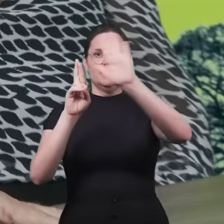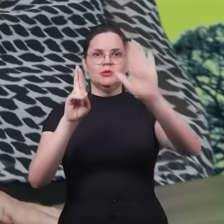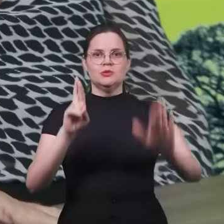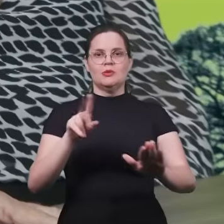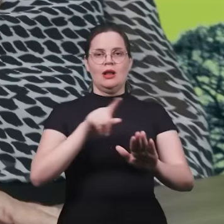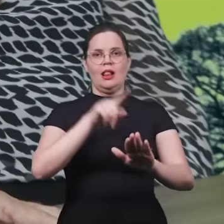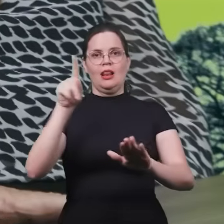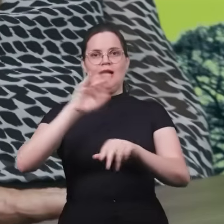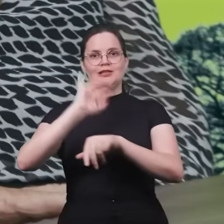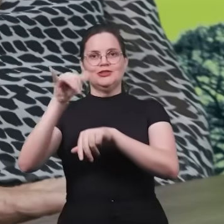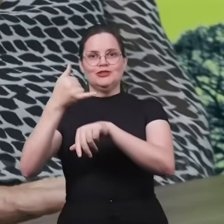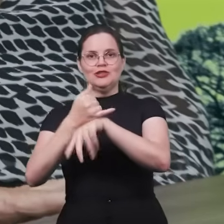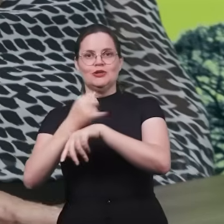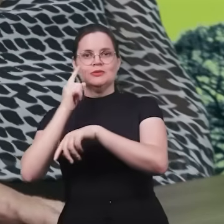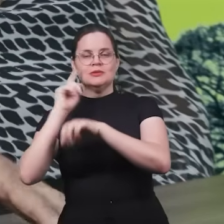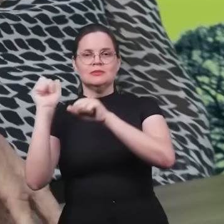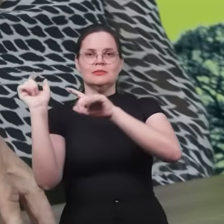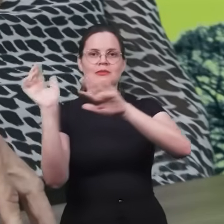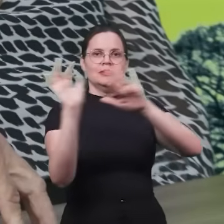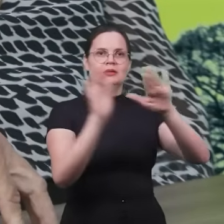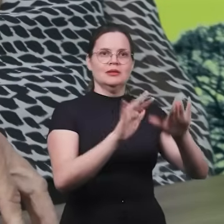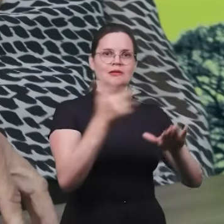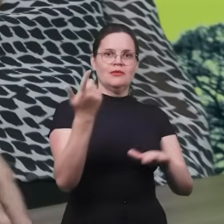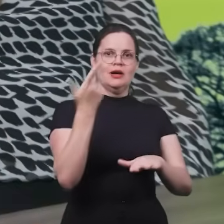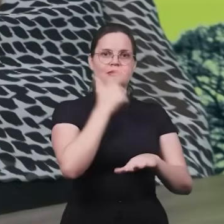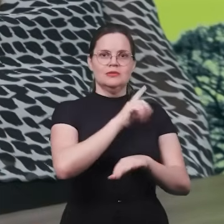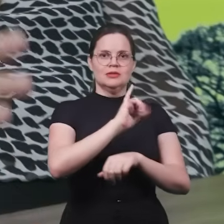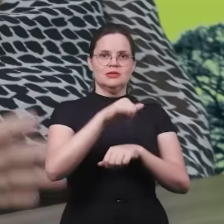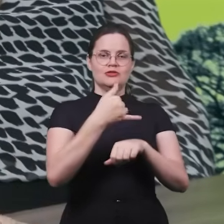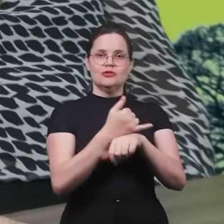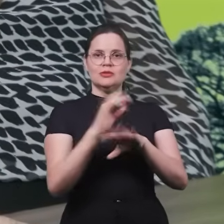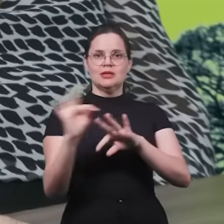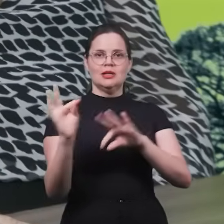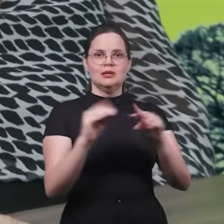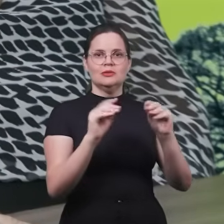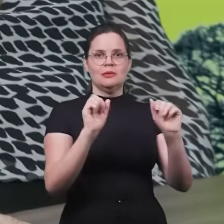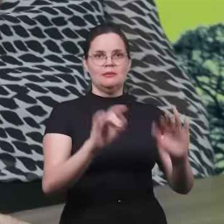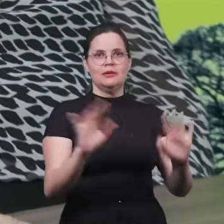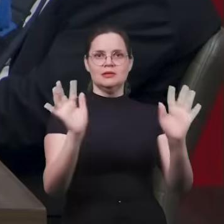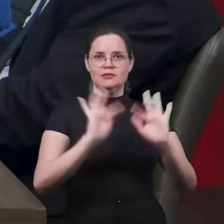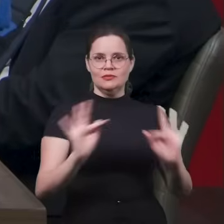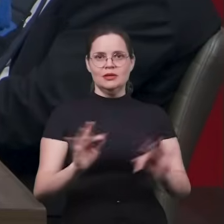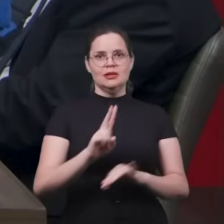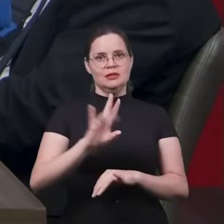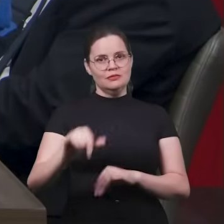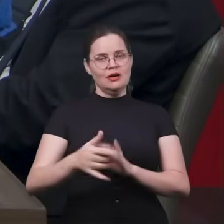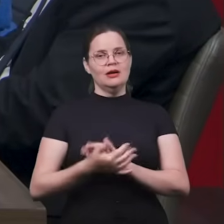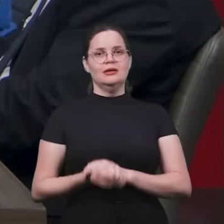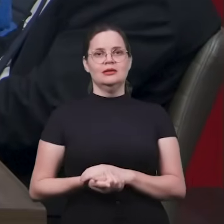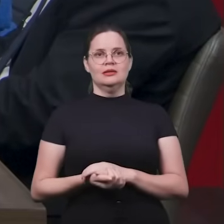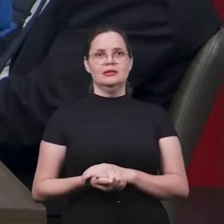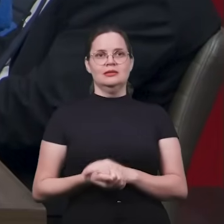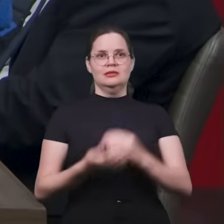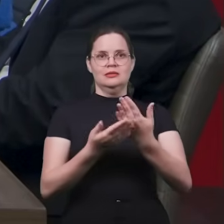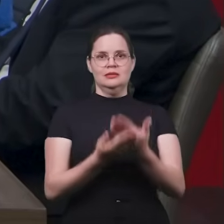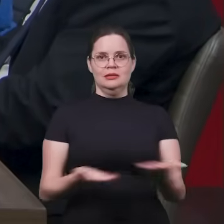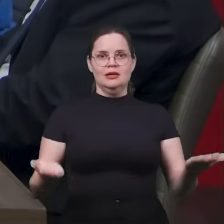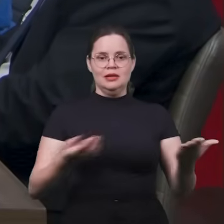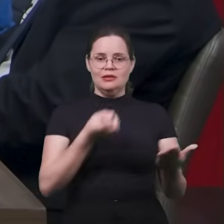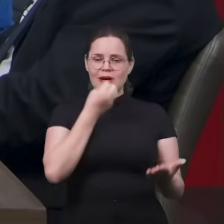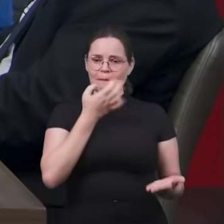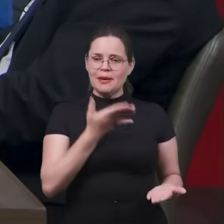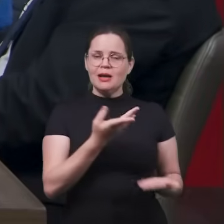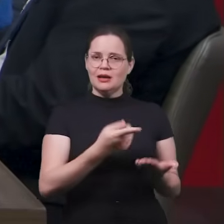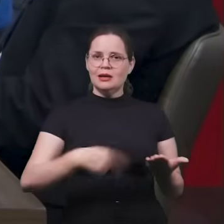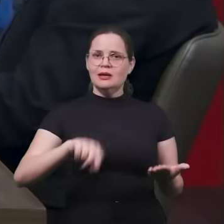Sião, desde Sião, e tu verás o bem de Jerusalém todos os dias da tua vida. Feliz será. Feliz será, e te irás bem,